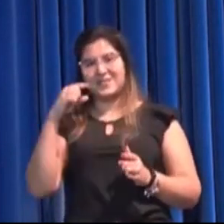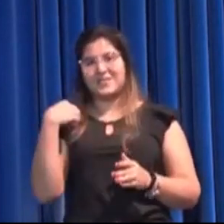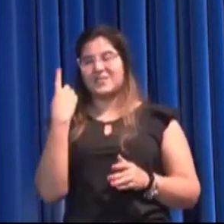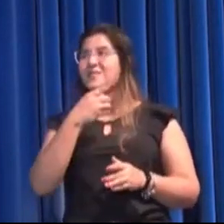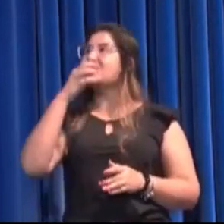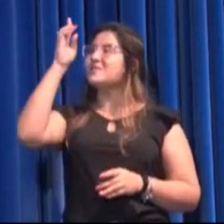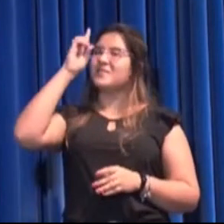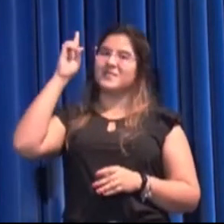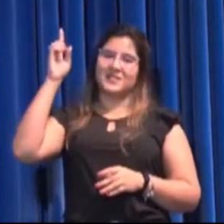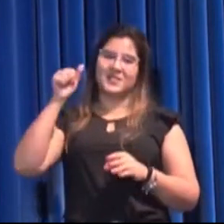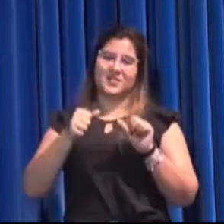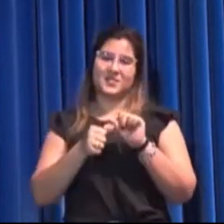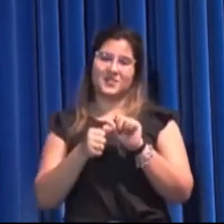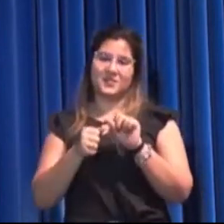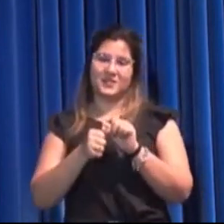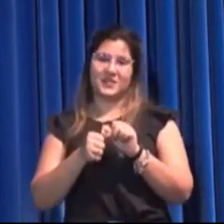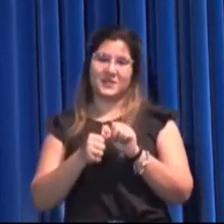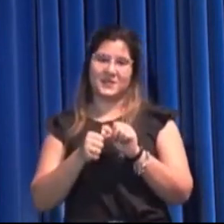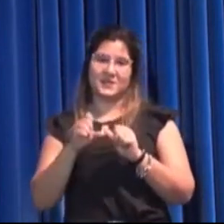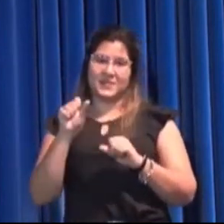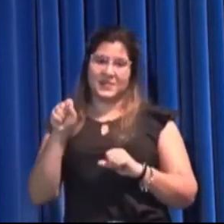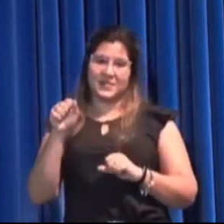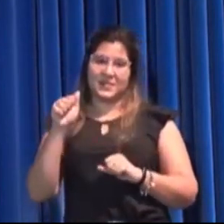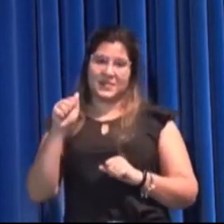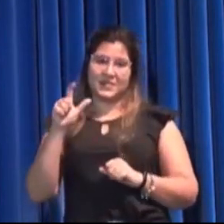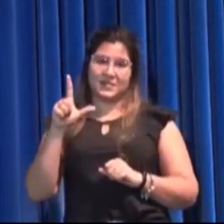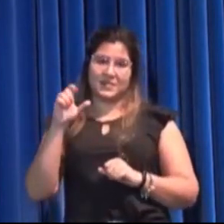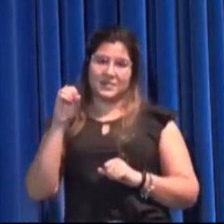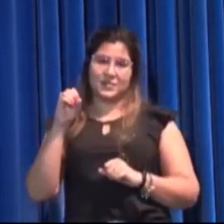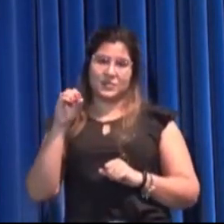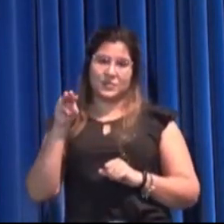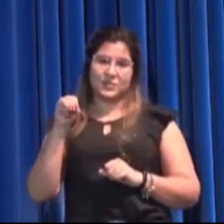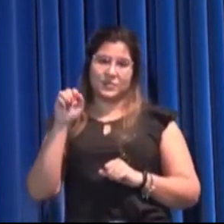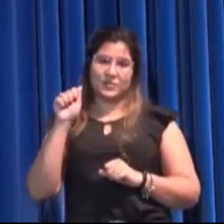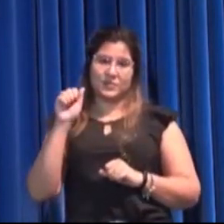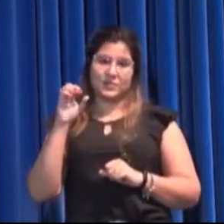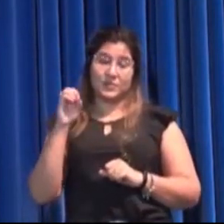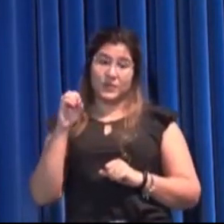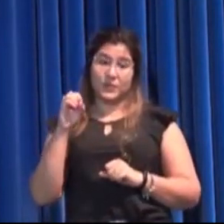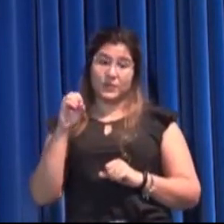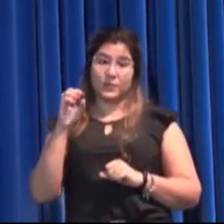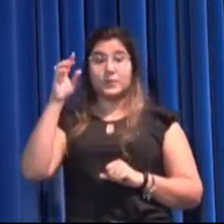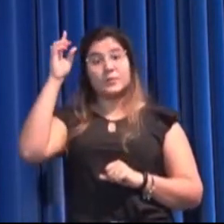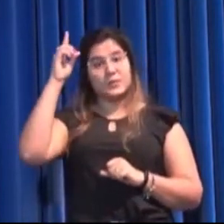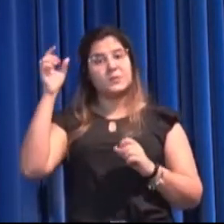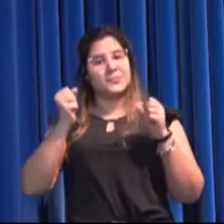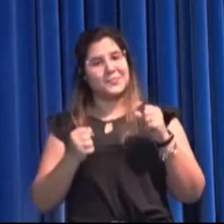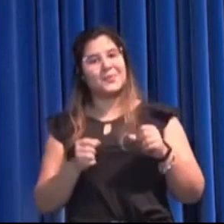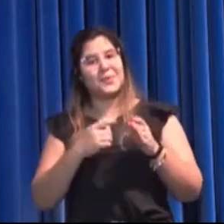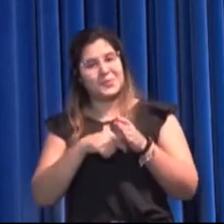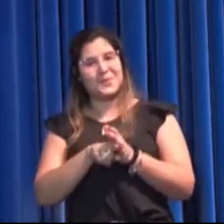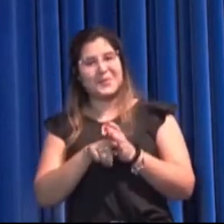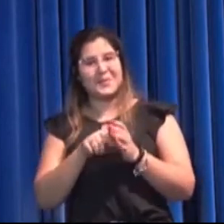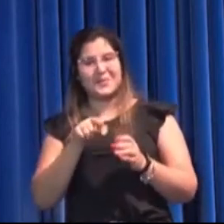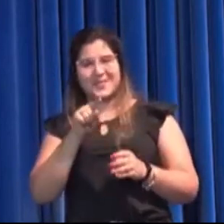faz a Salomão, e Ele pode fazer essa pergunta para nós hoje. Então, quando a gente